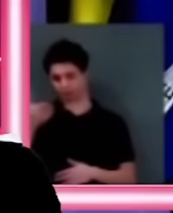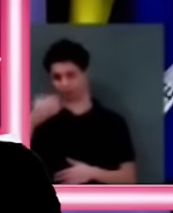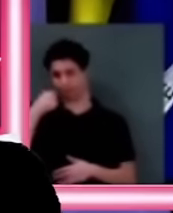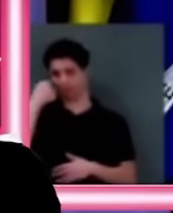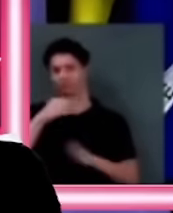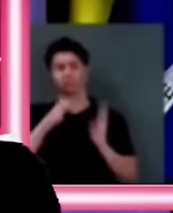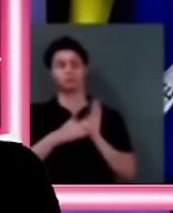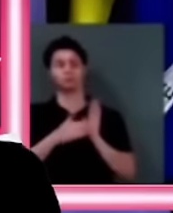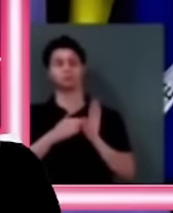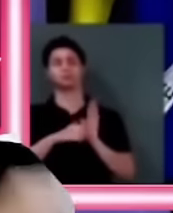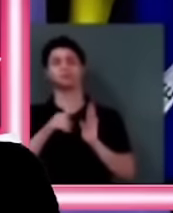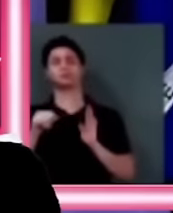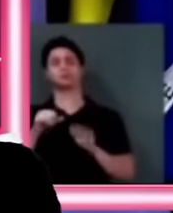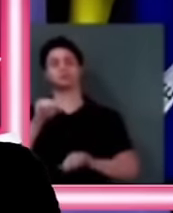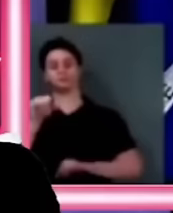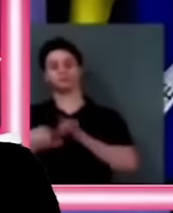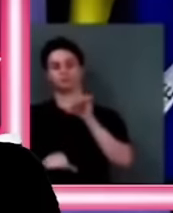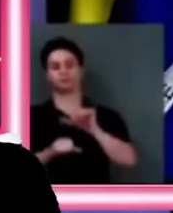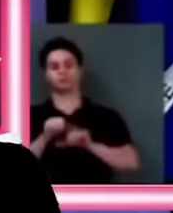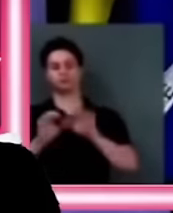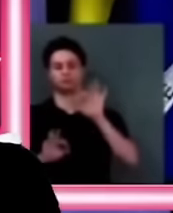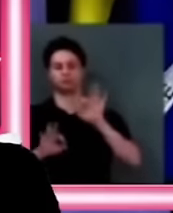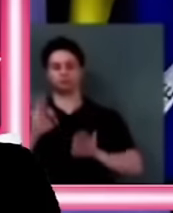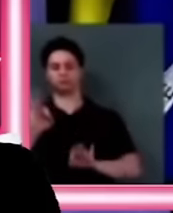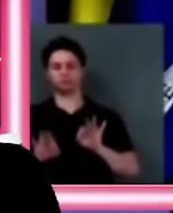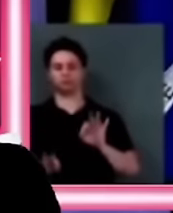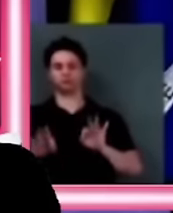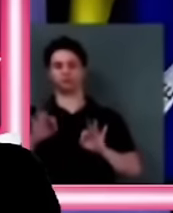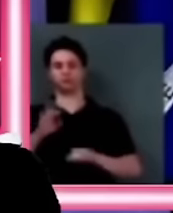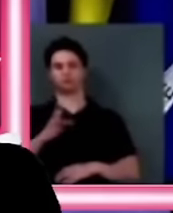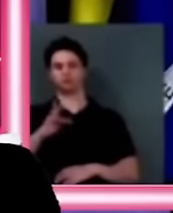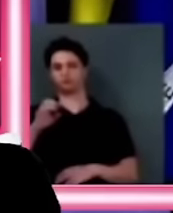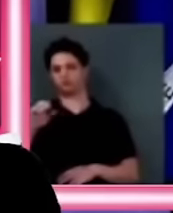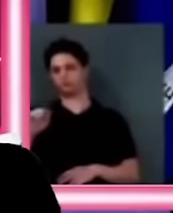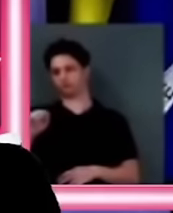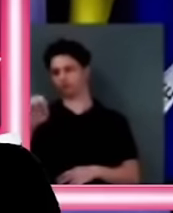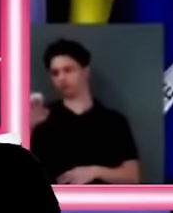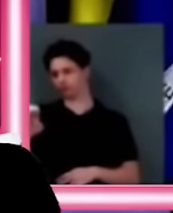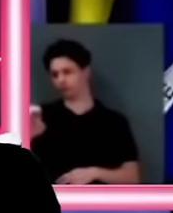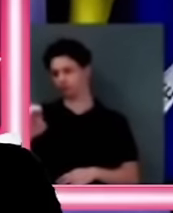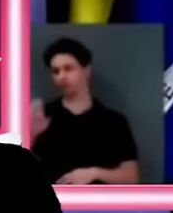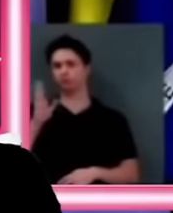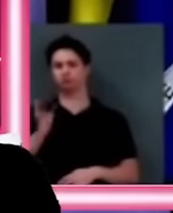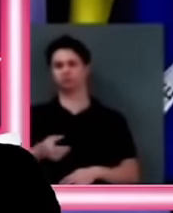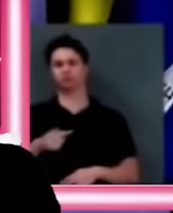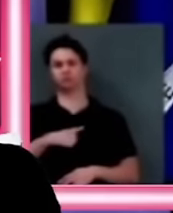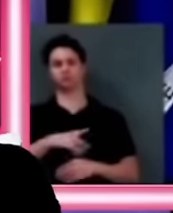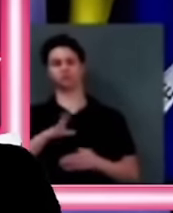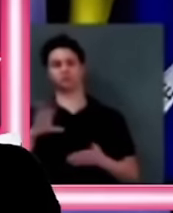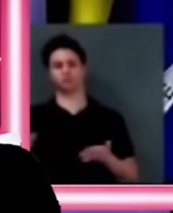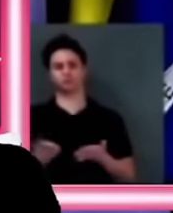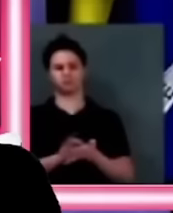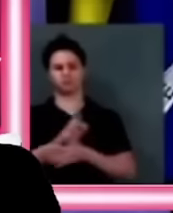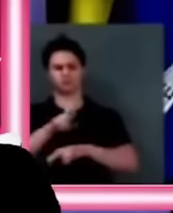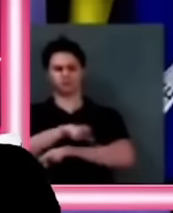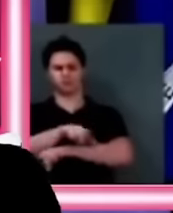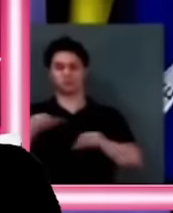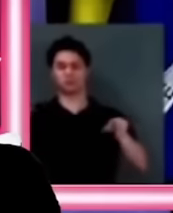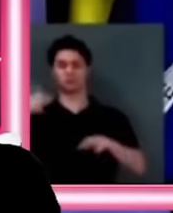propõe alteração na composição do Tribunal Superior Eleitoral e já foi assinada por vários